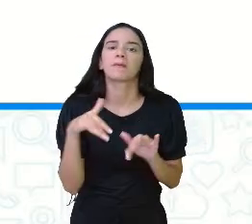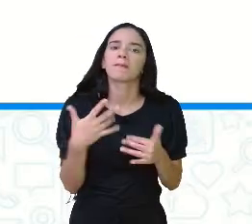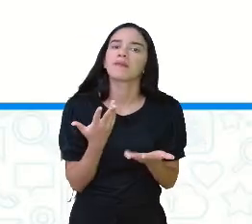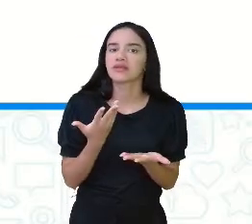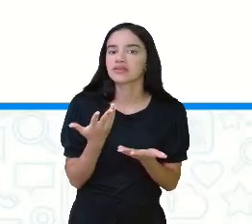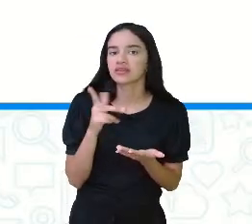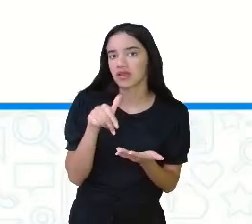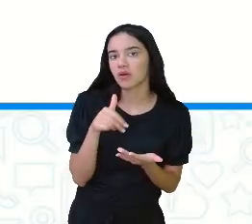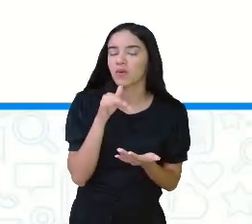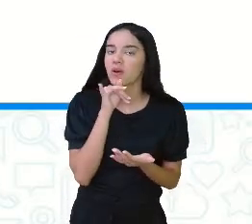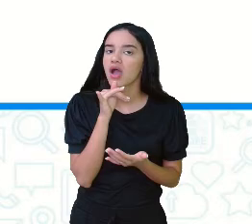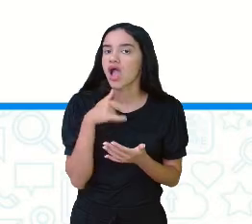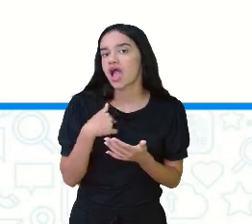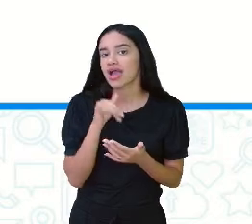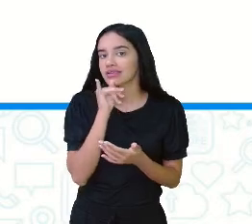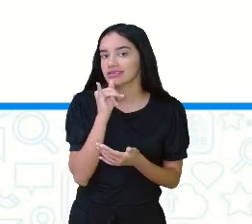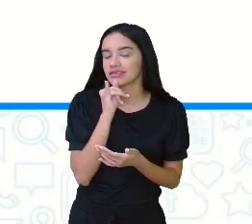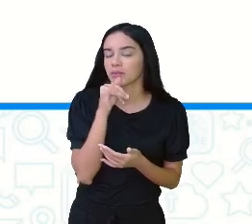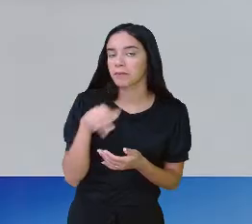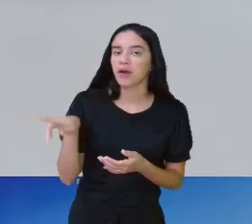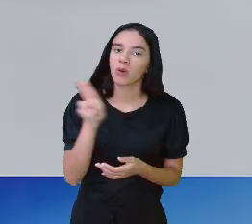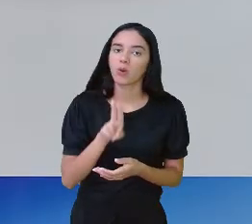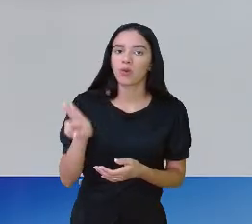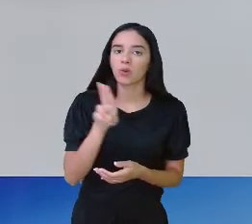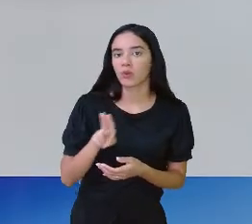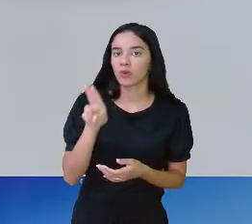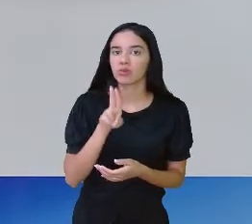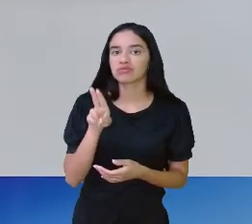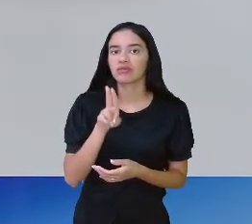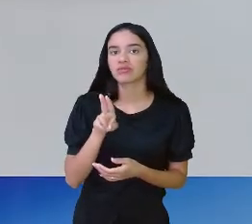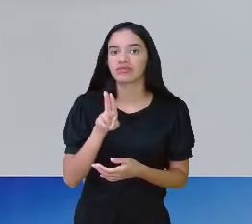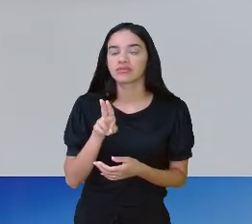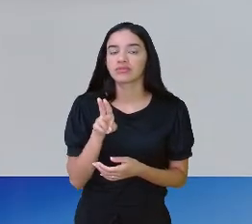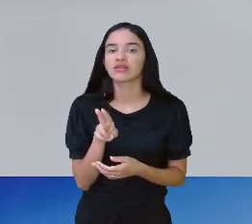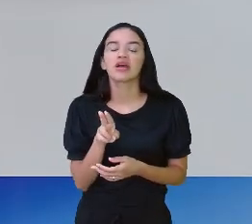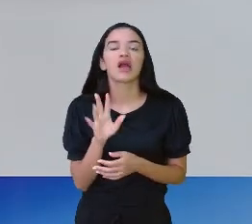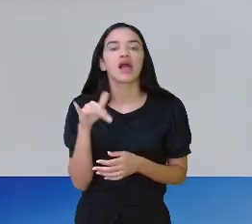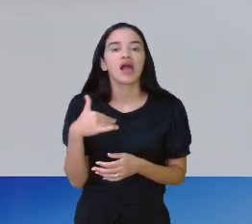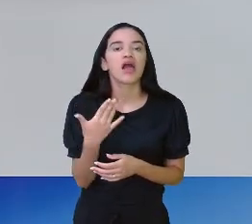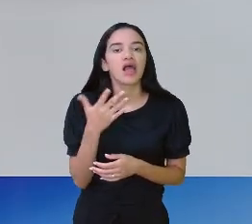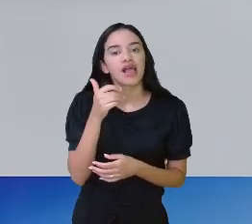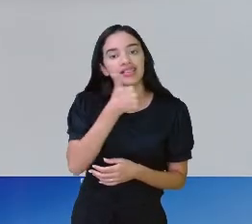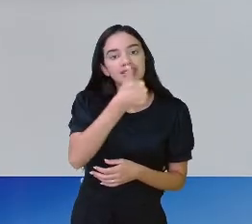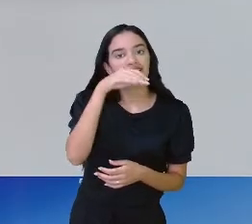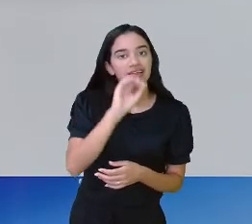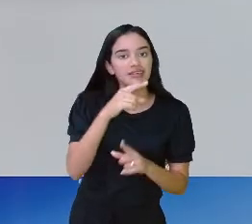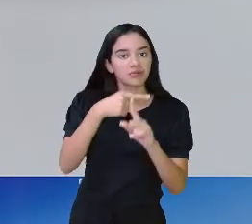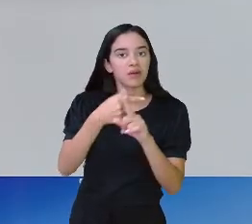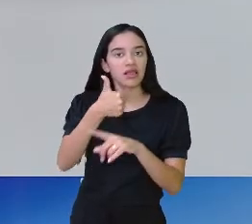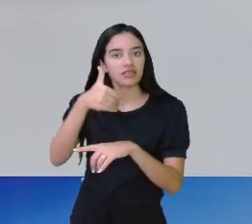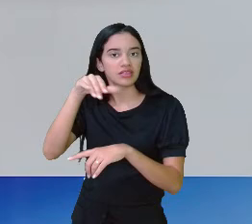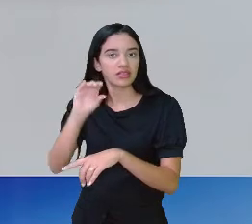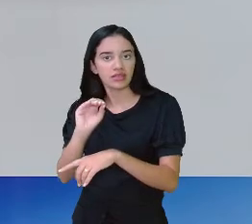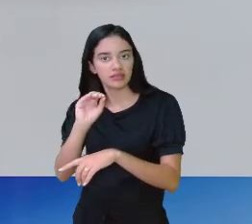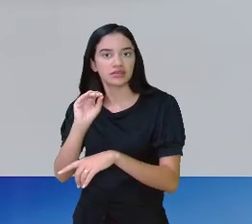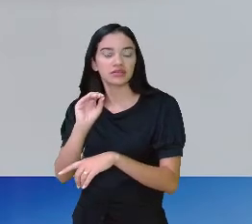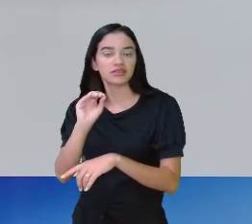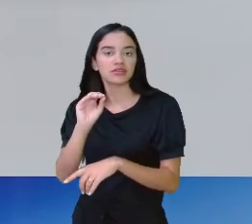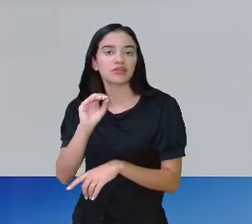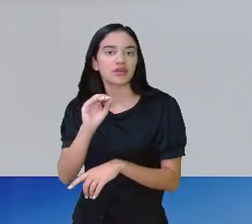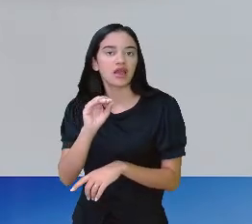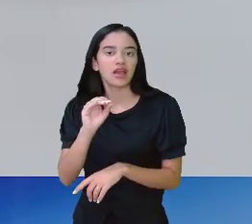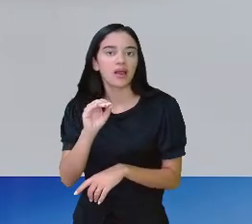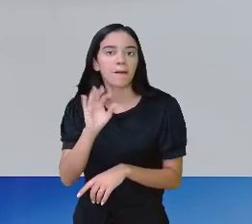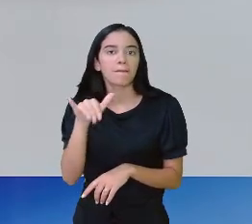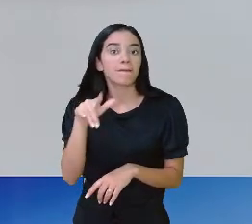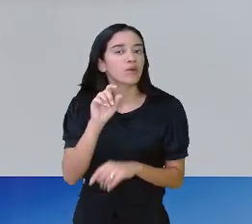Sendo assim, eu posso utilizar a mesma lógica. 10 mais 10, eu